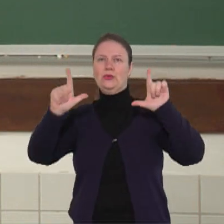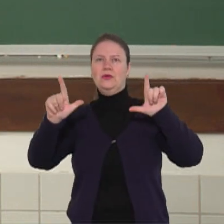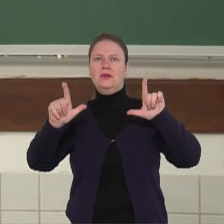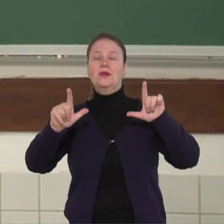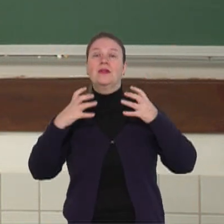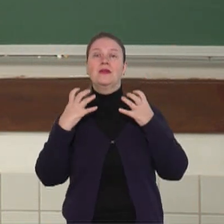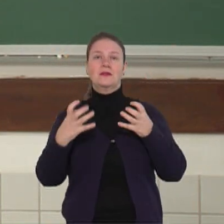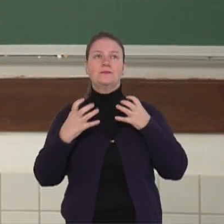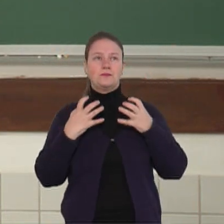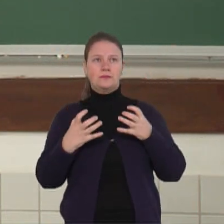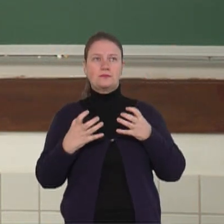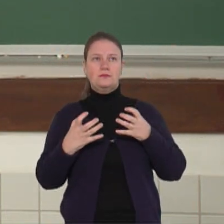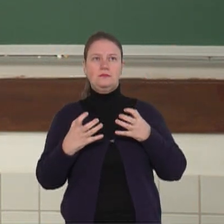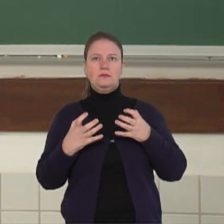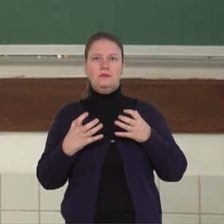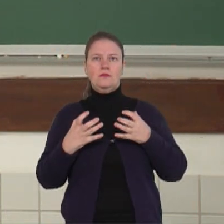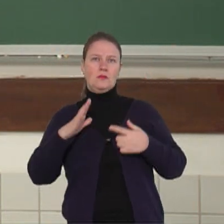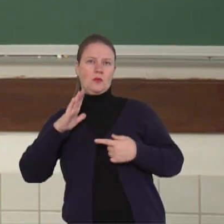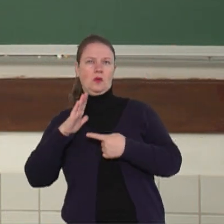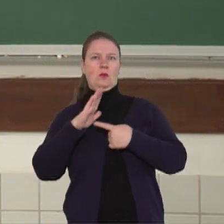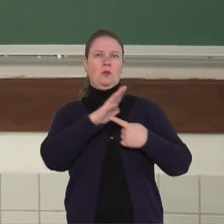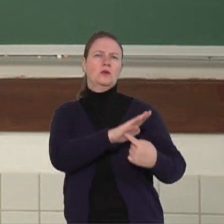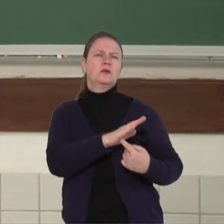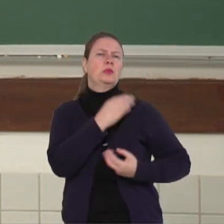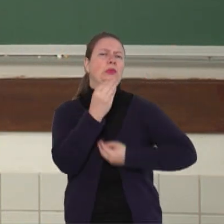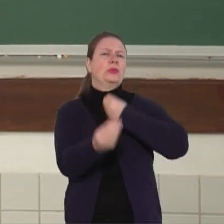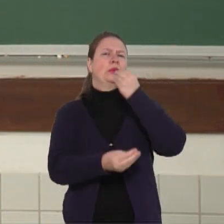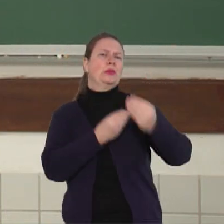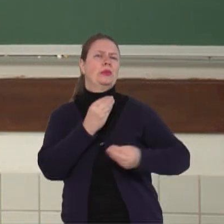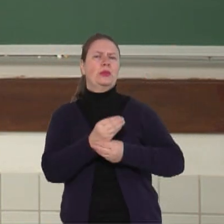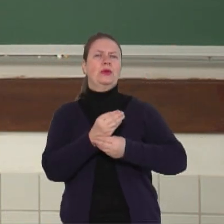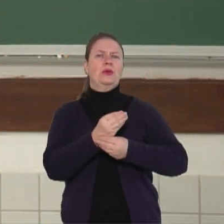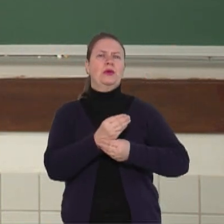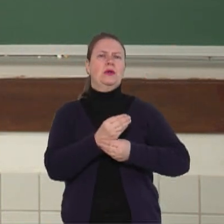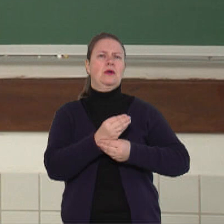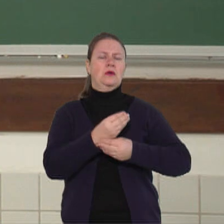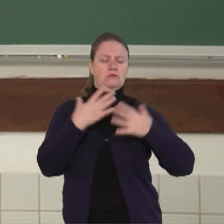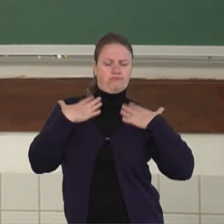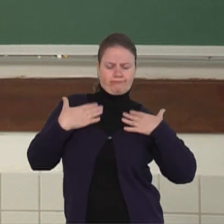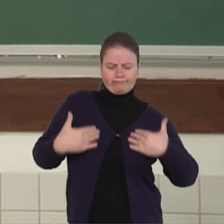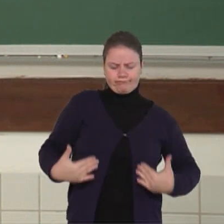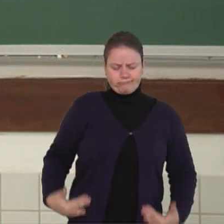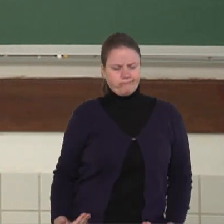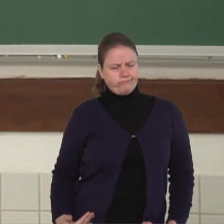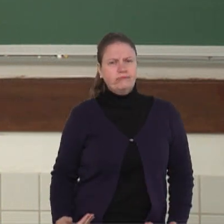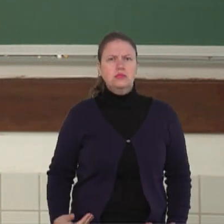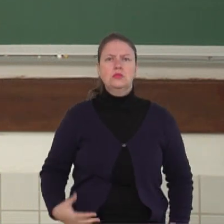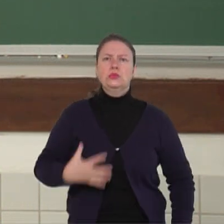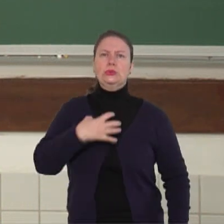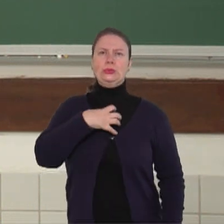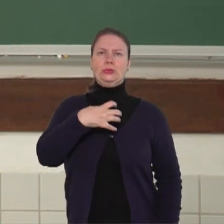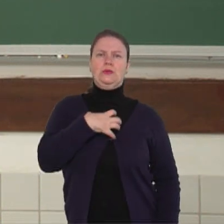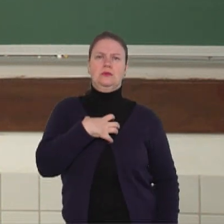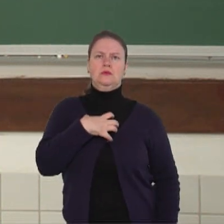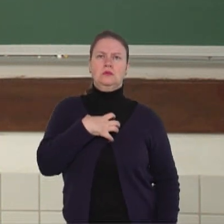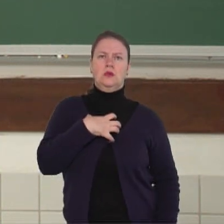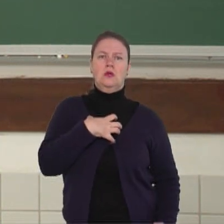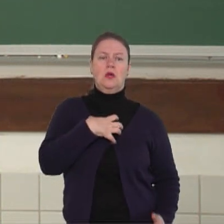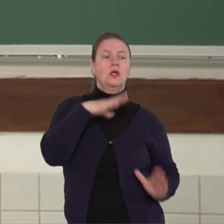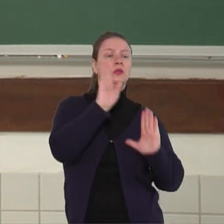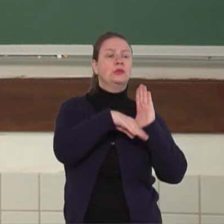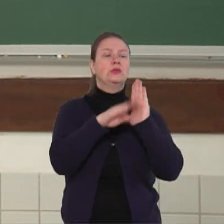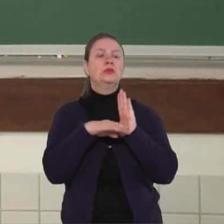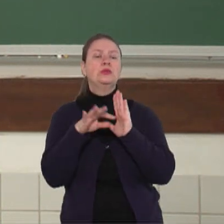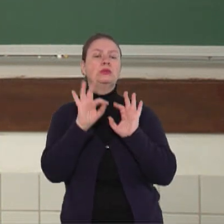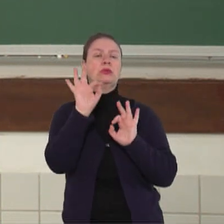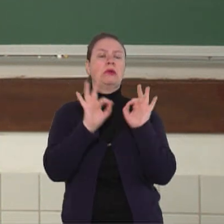questão de palpitar em como ele seria representado. Como teria ser o seu porte, a sua estatura, tirar imperfeições de